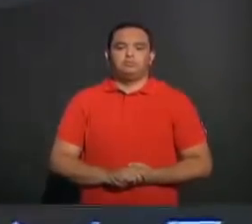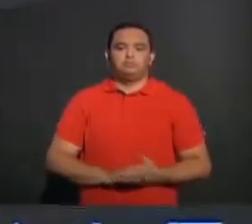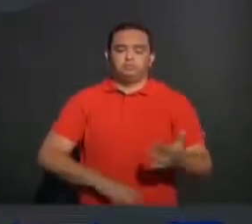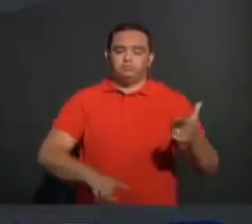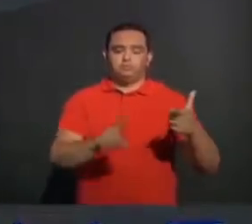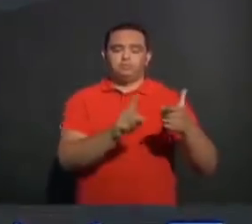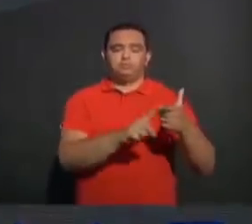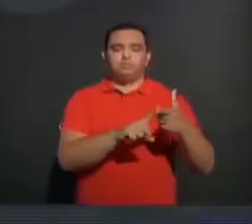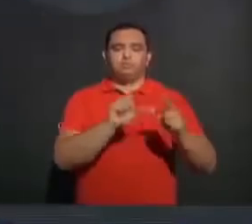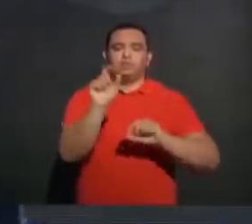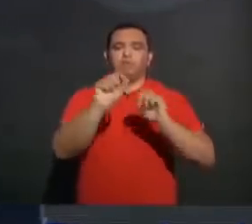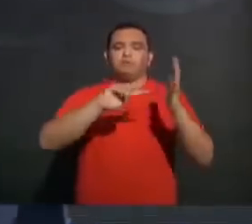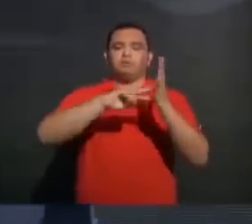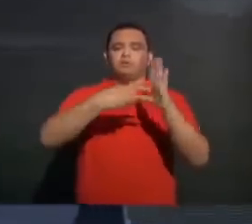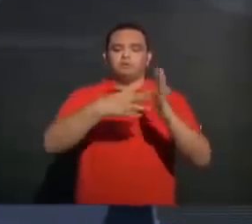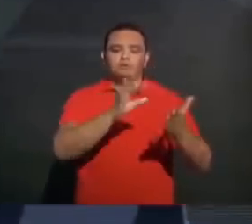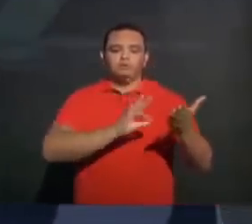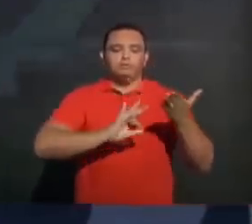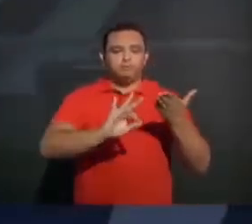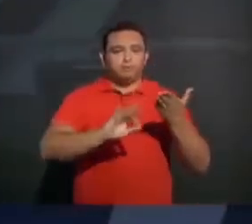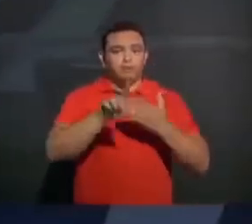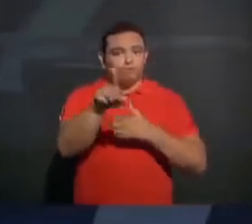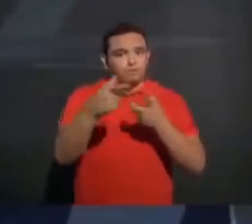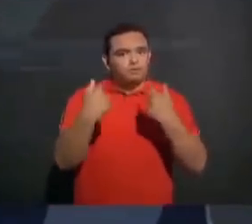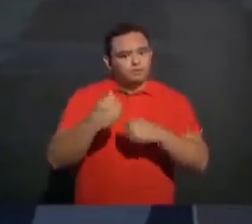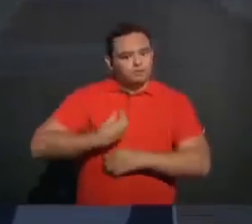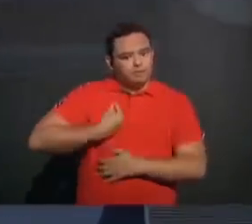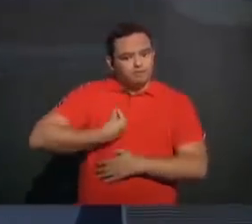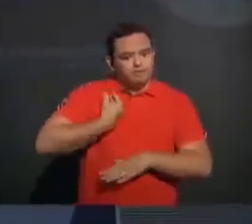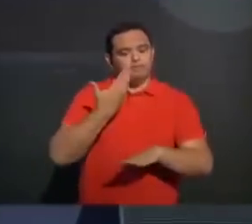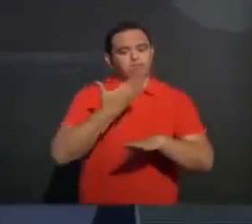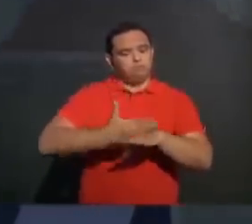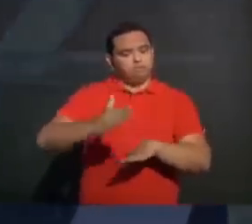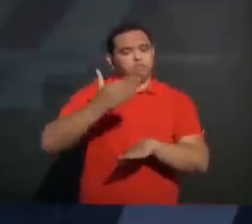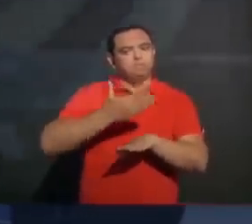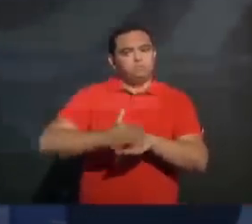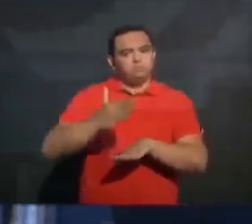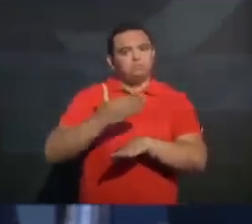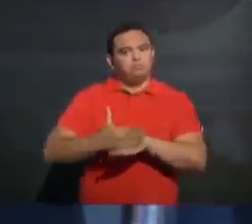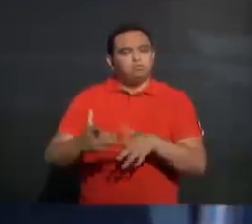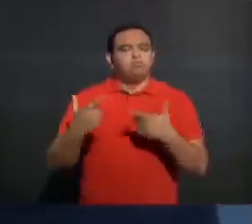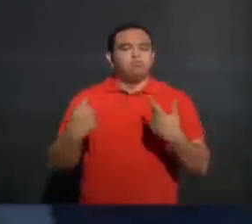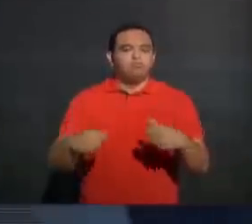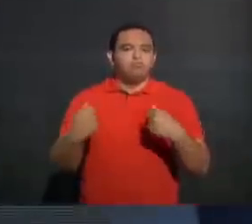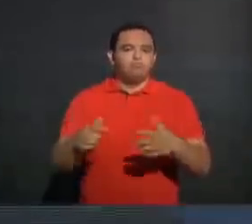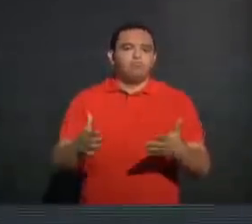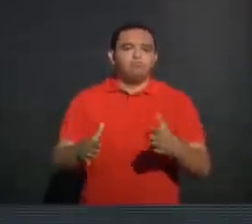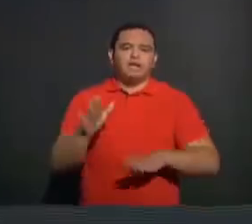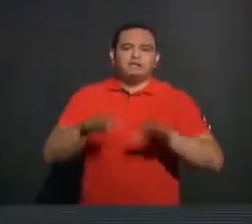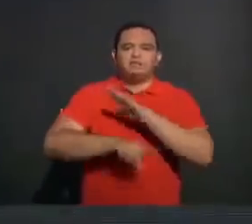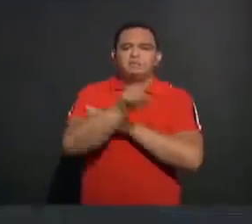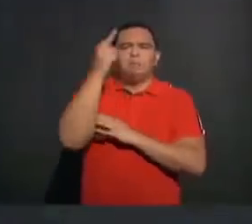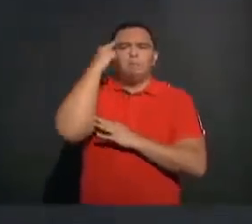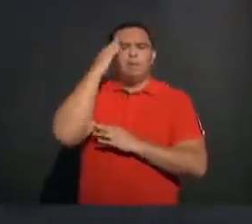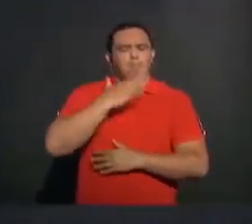Segunda coisa que significa se alistar, que você vai ter que viver um treinamento. Você não vai fazer do seu